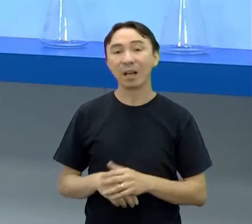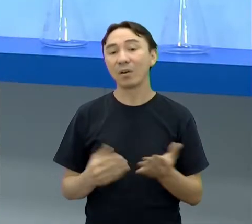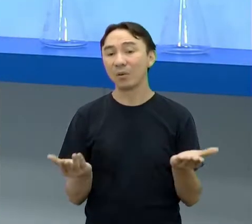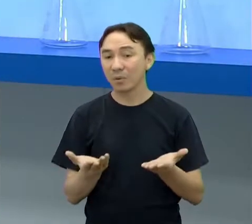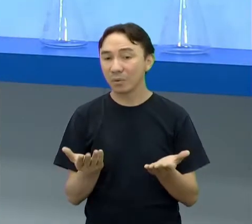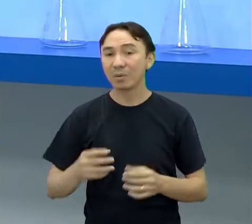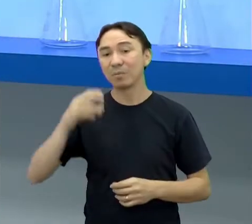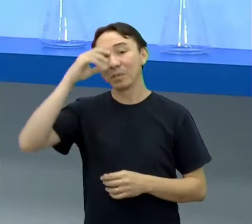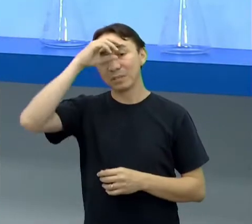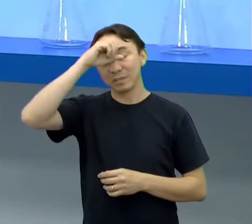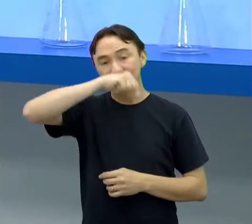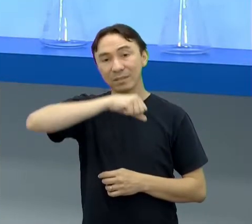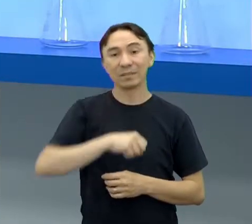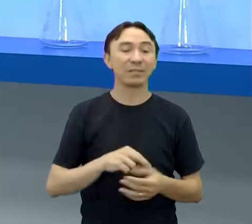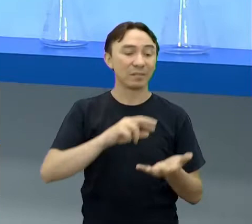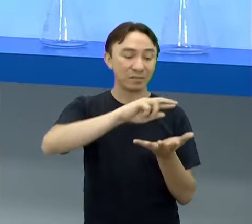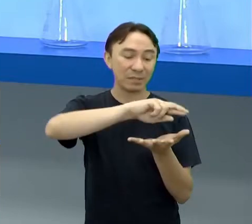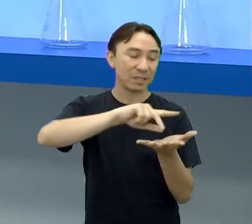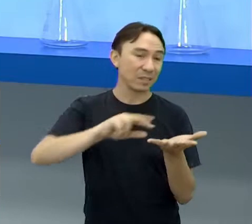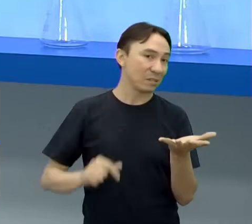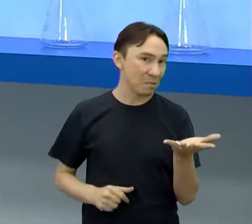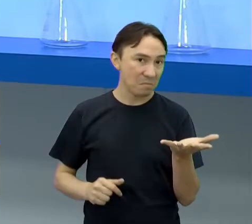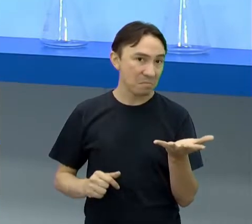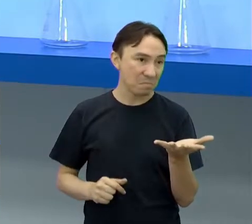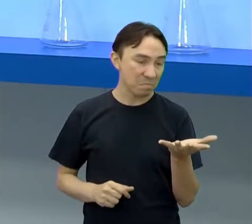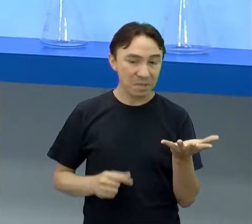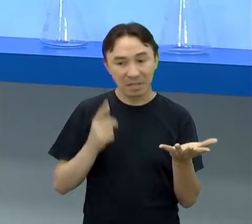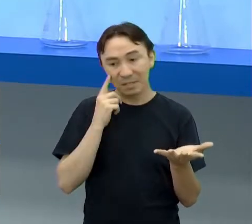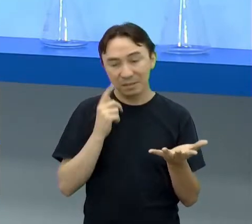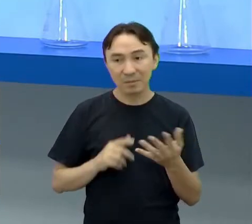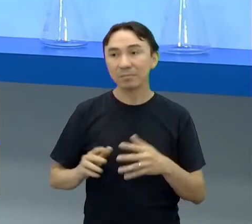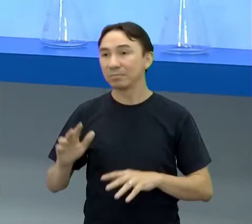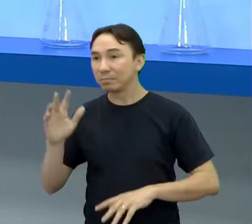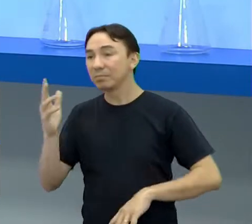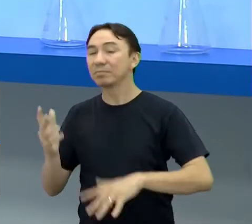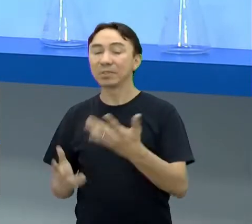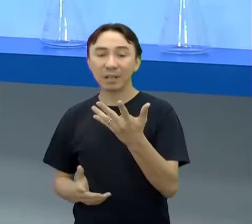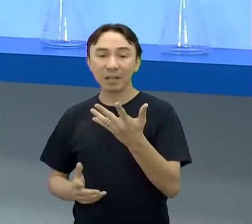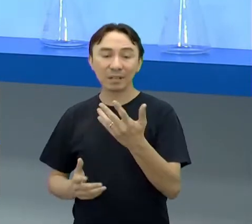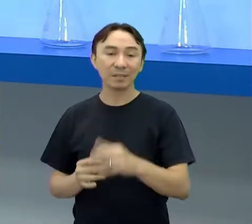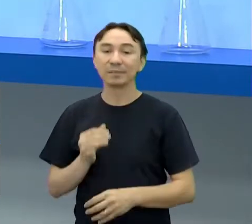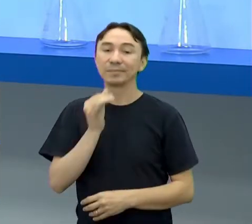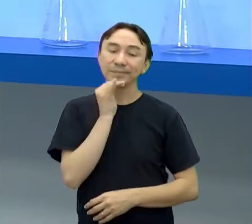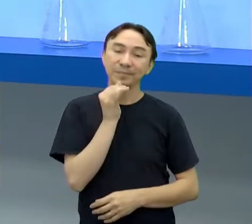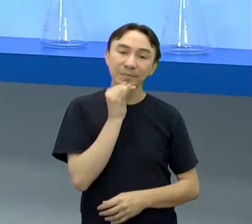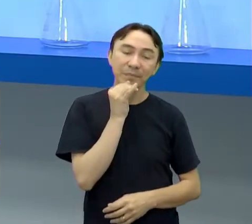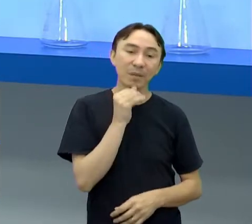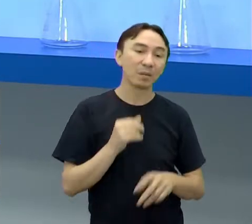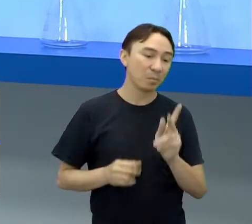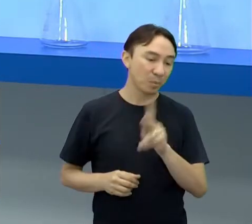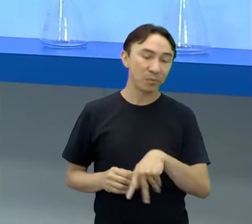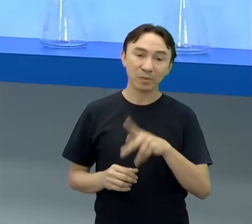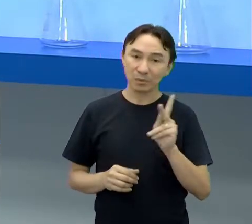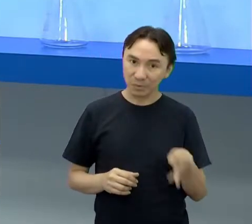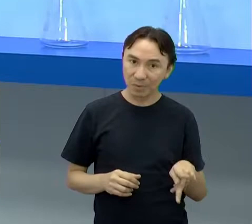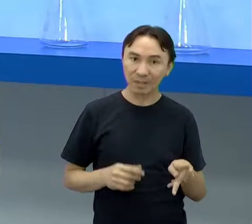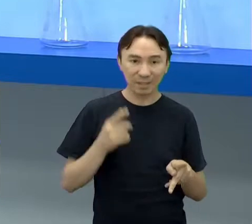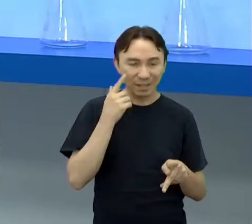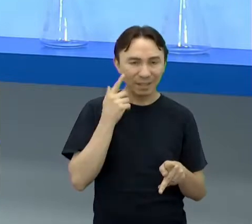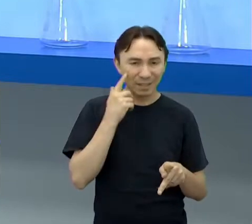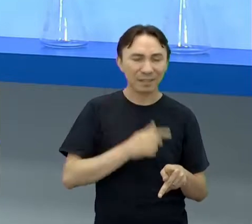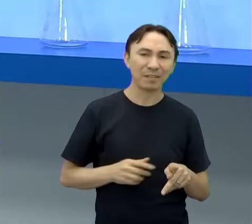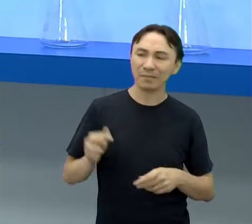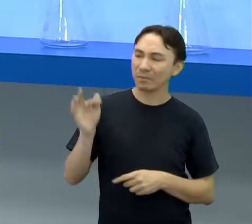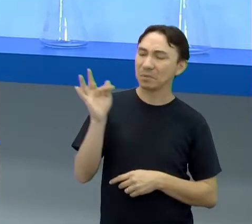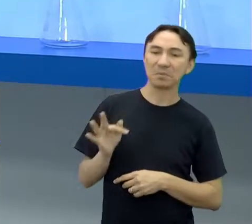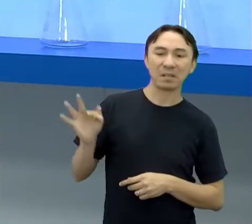situação que é o momento, porque foi questionado uma professora acadêmica no momento escreveu de um jeito, o estudante falou assim, nossa, a